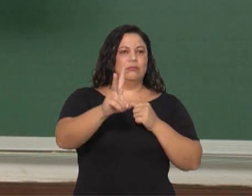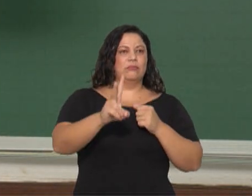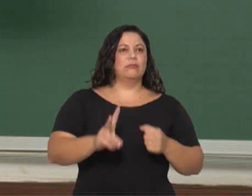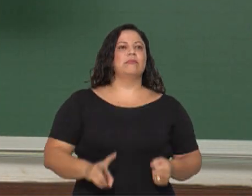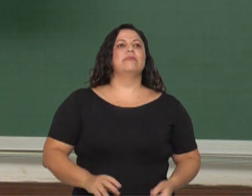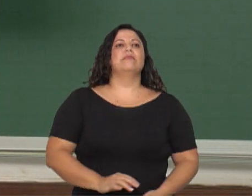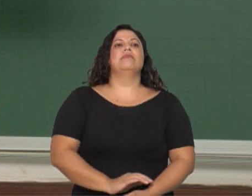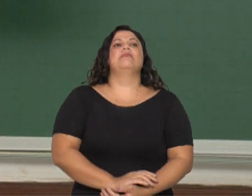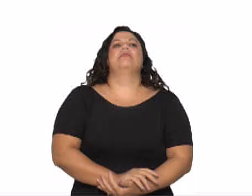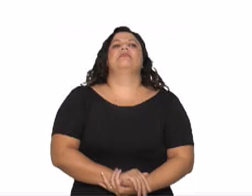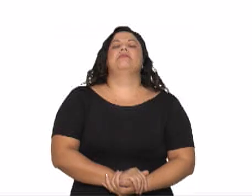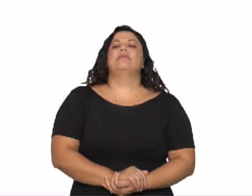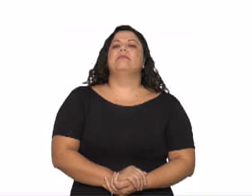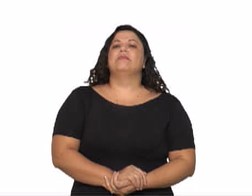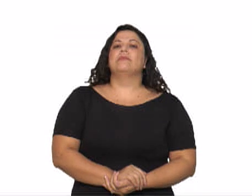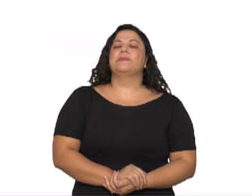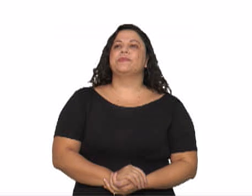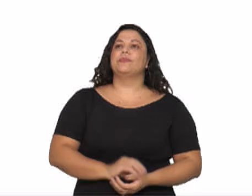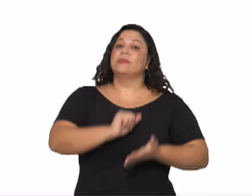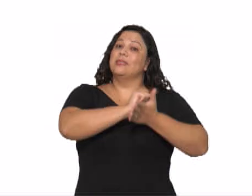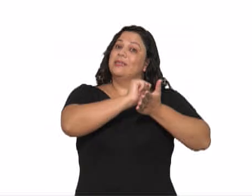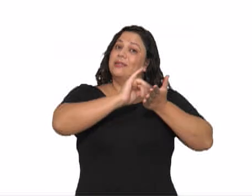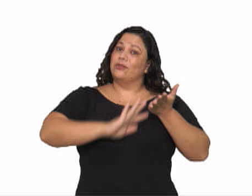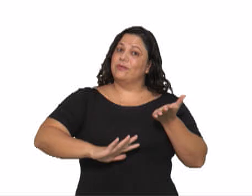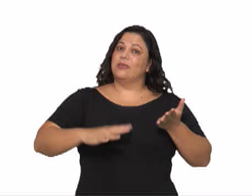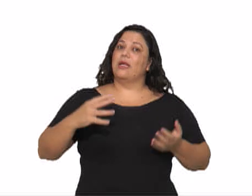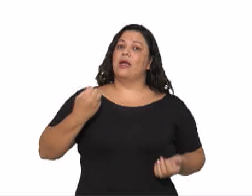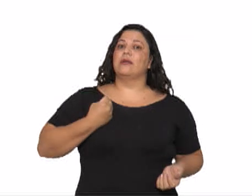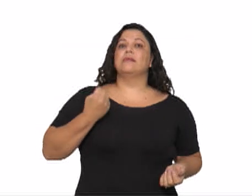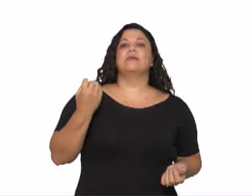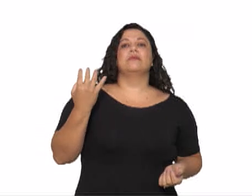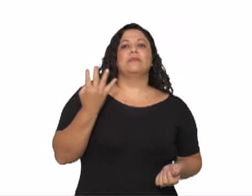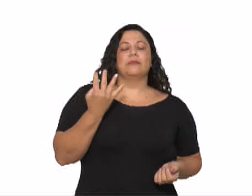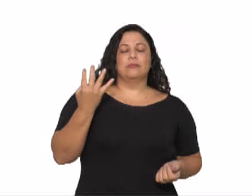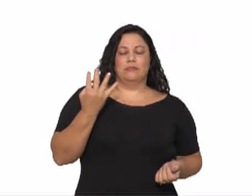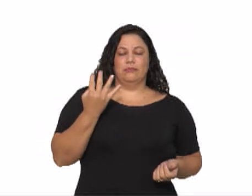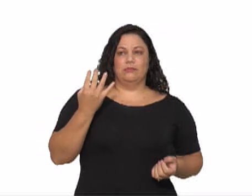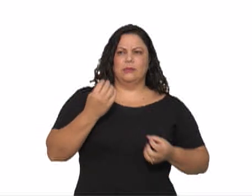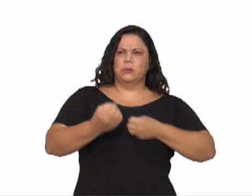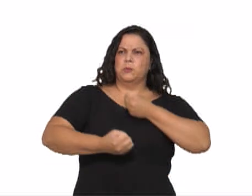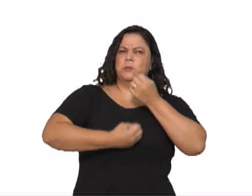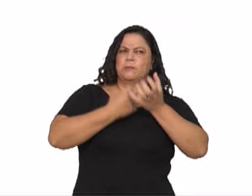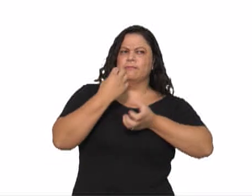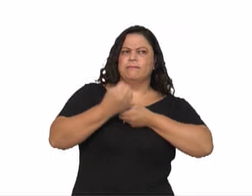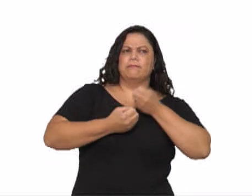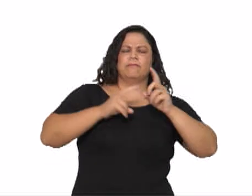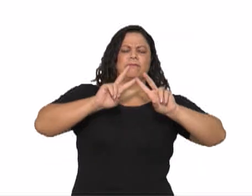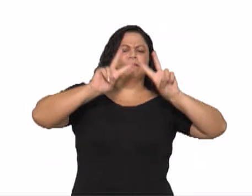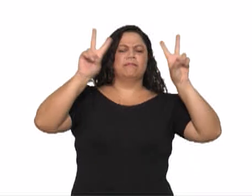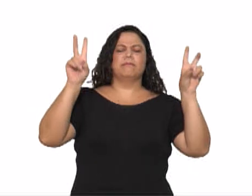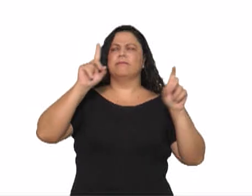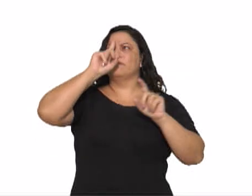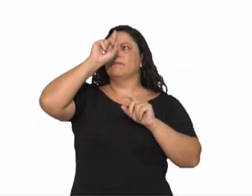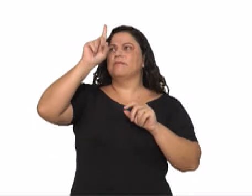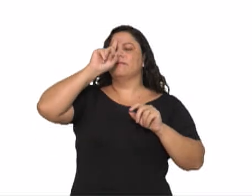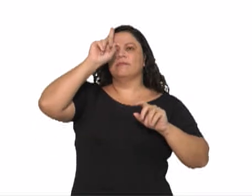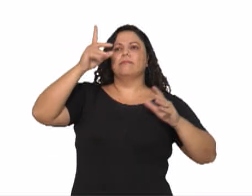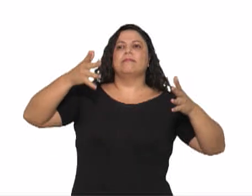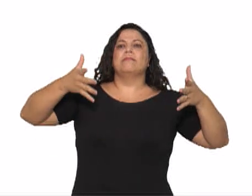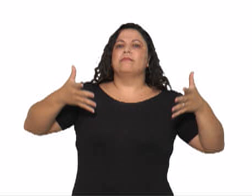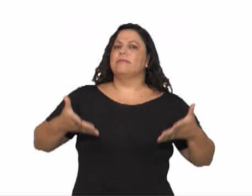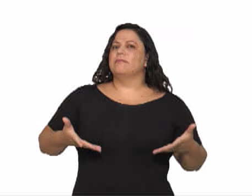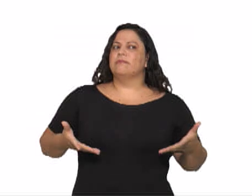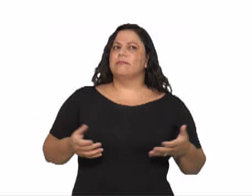então. Outro exercício. Em el poema Instantes, que sugiere, qual é a ideia?